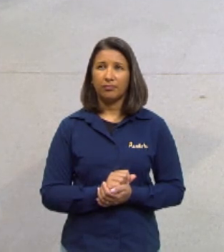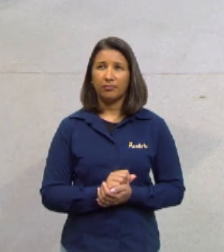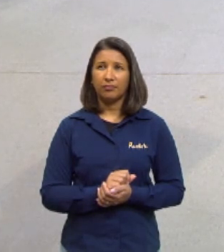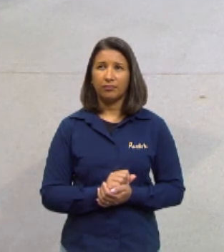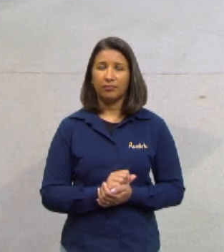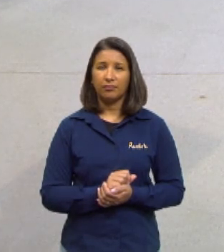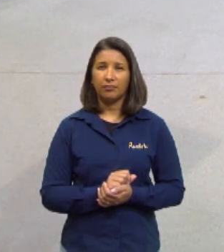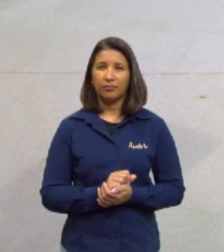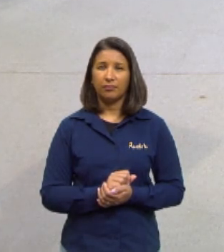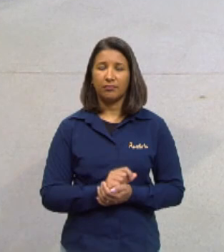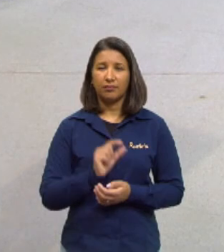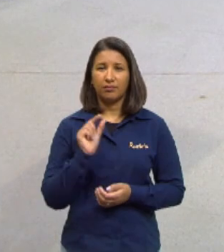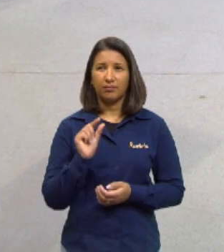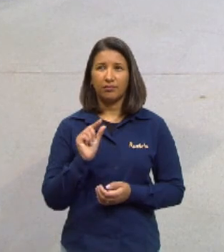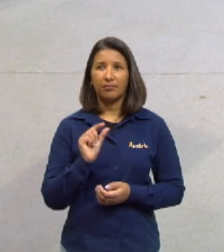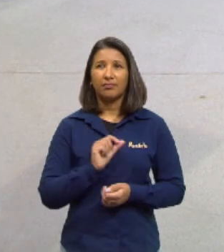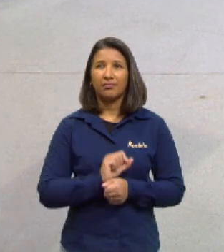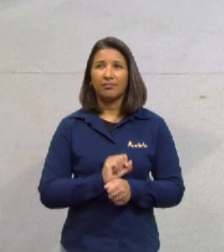Só um minutinho.